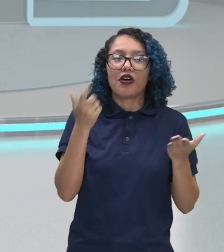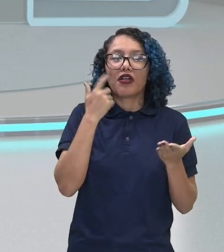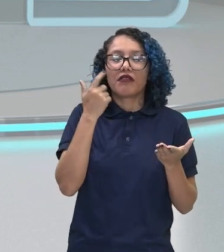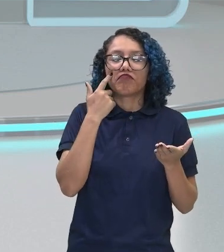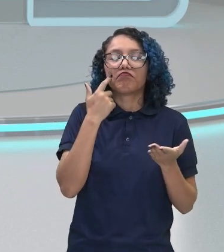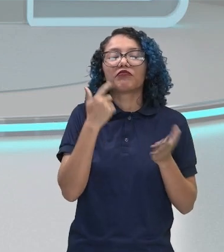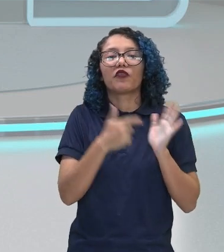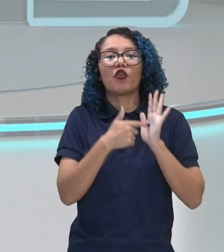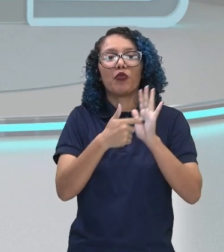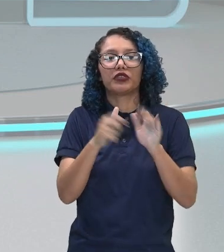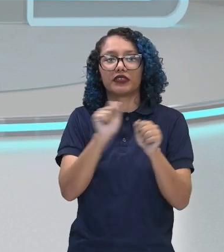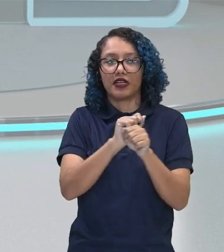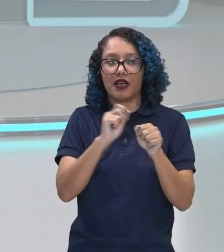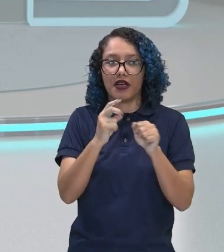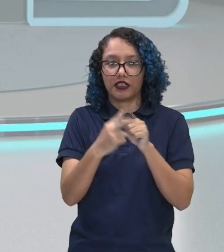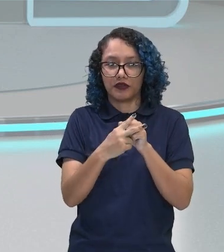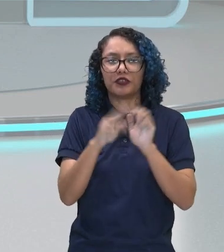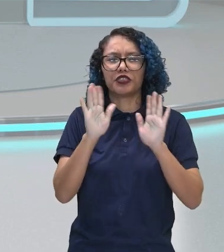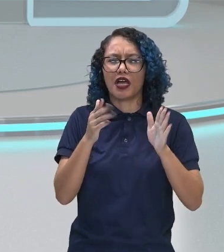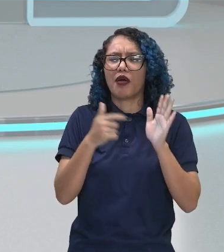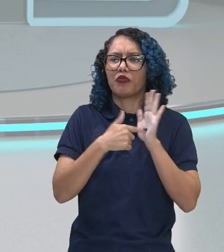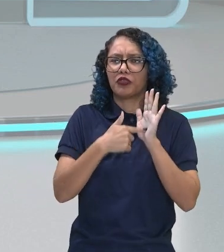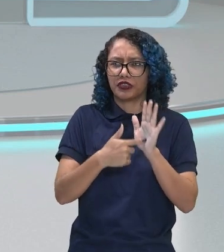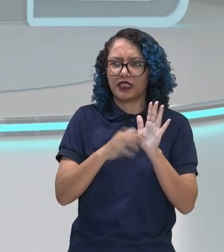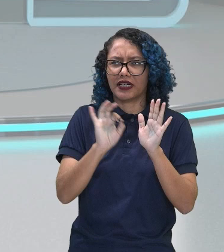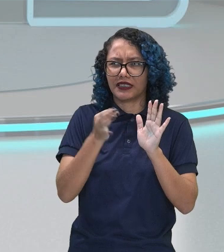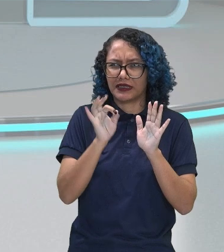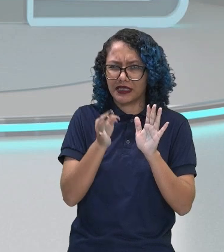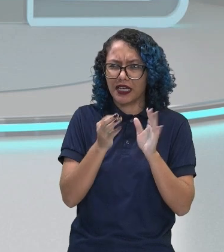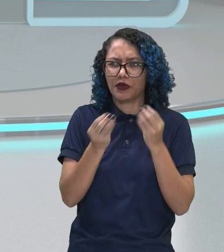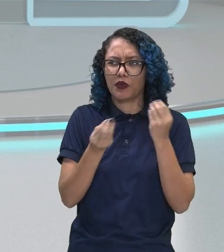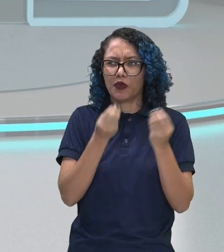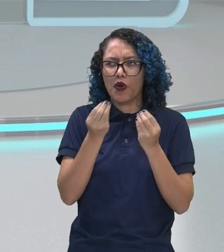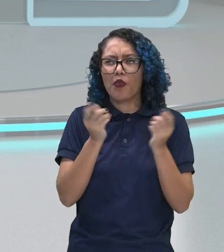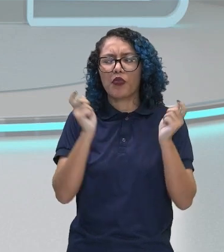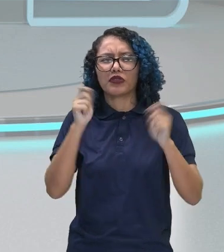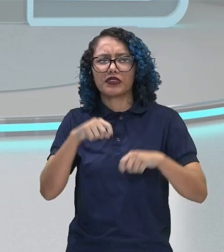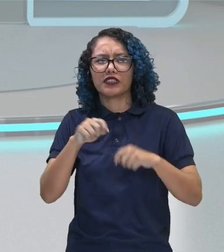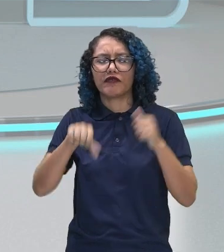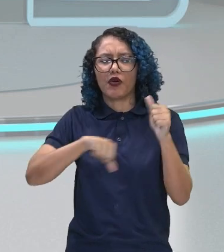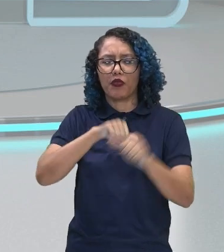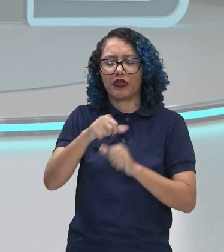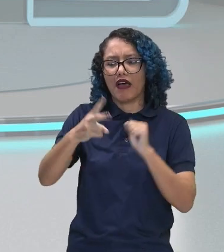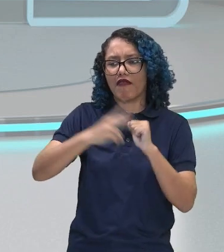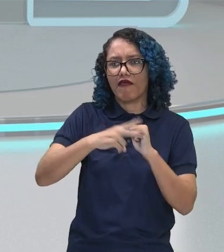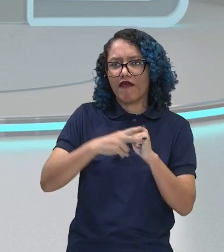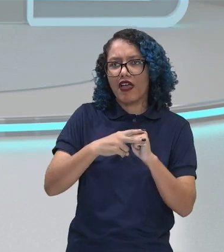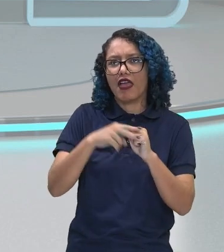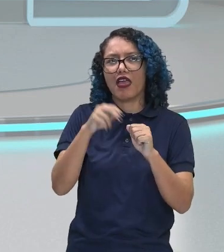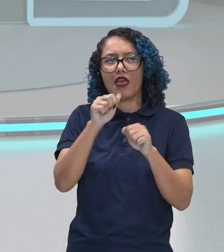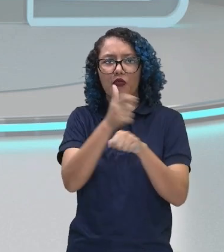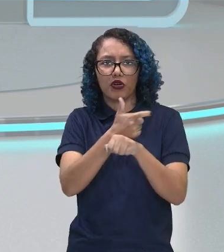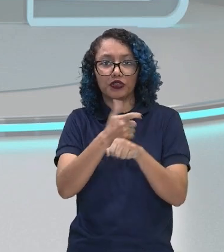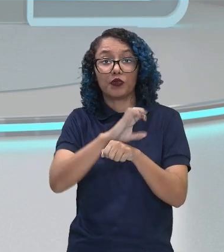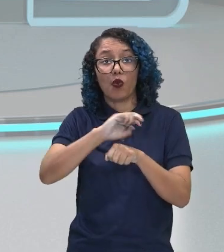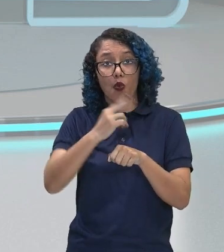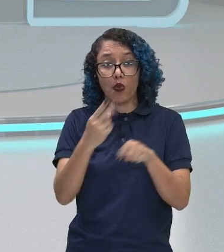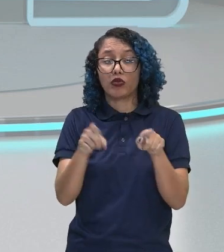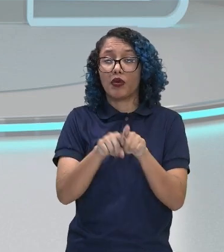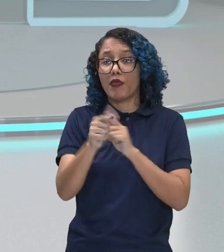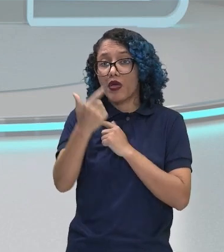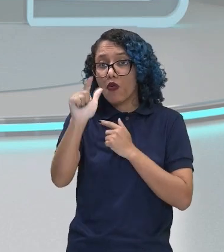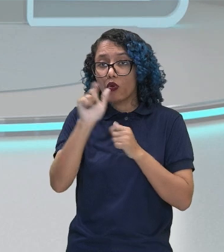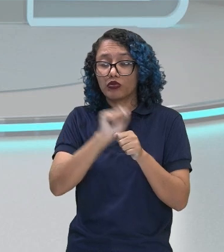Nós já vimos os advérbios como classe gramatical, com essa função que eles vão modificar ou descrever um verbo, um adjetivo ou até mesmo um outro